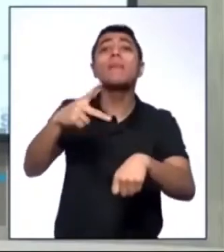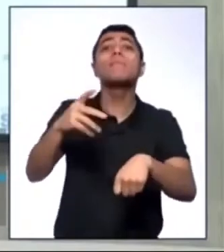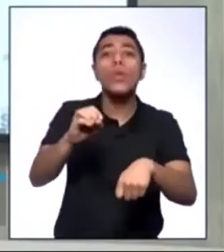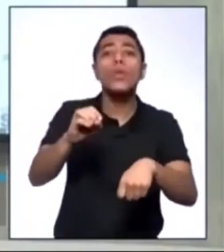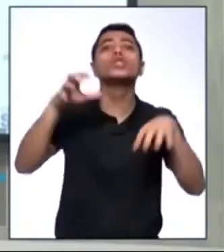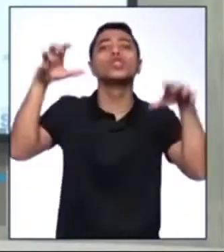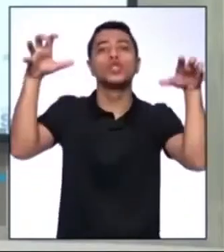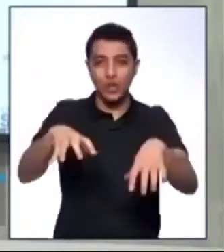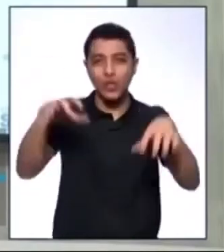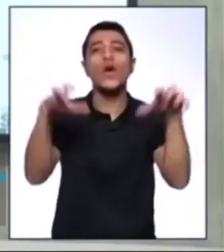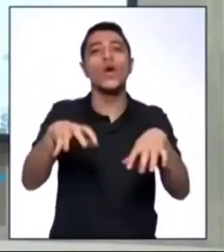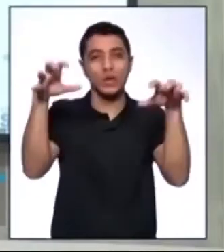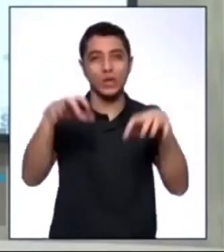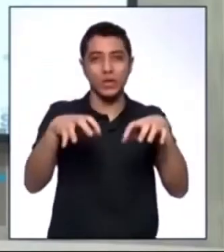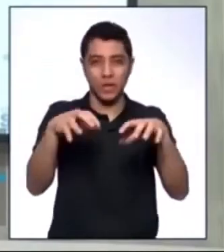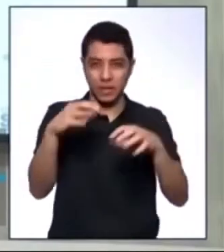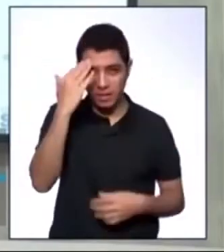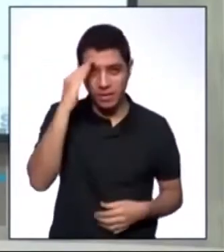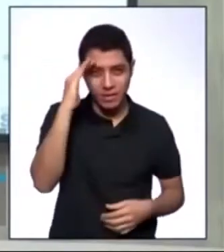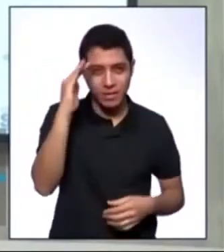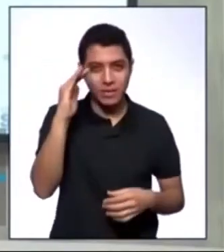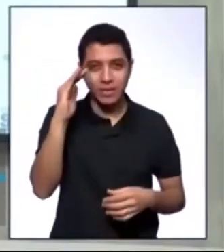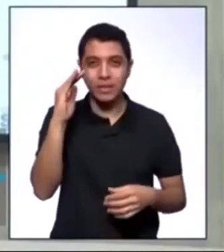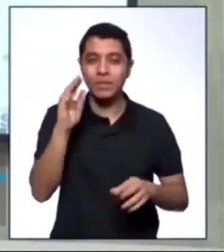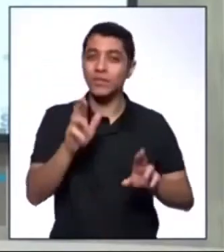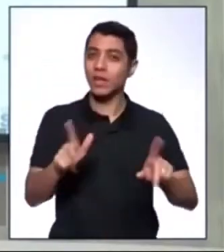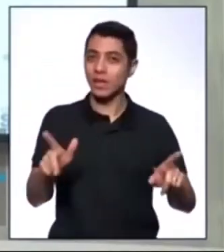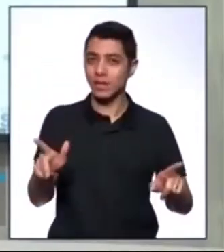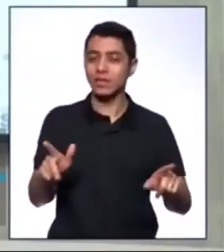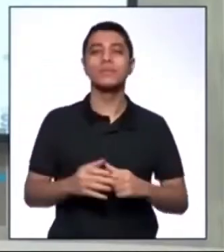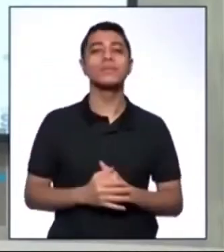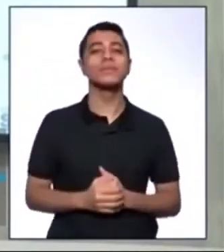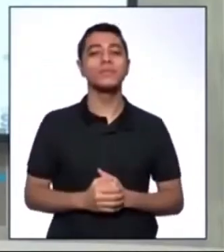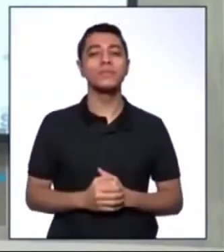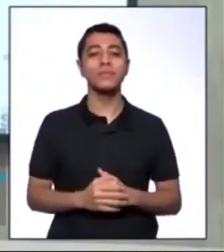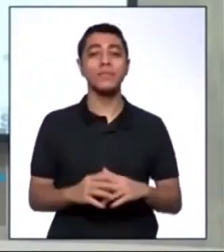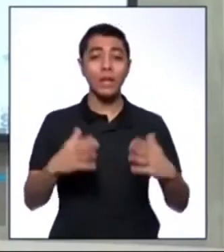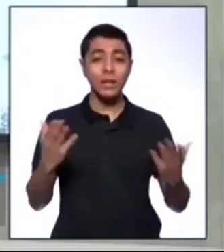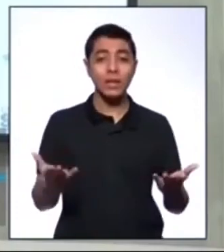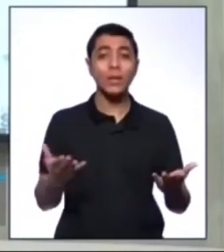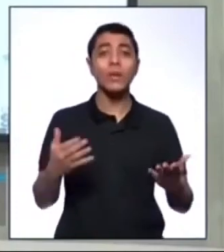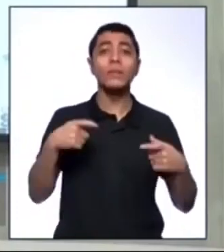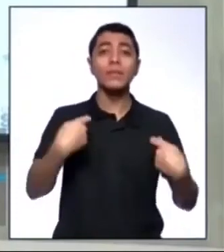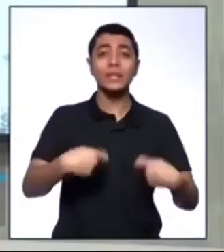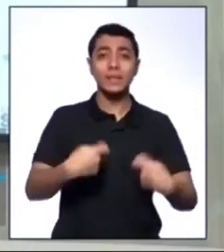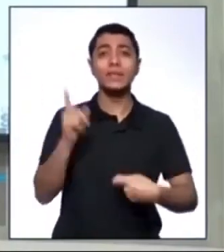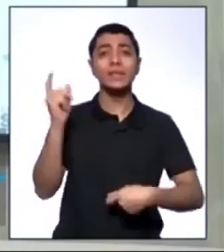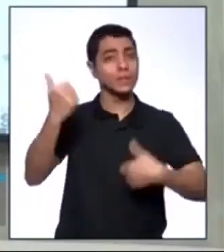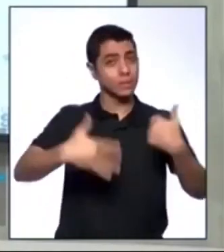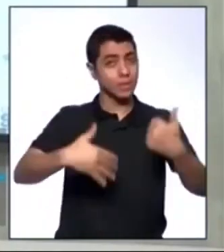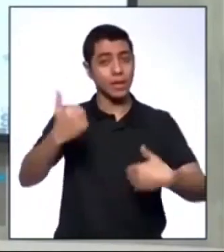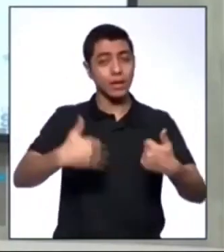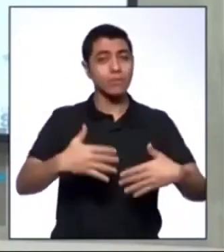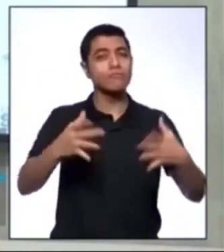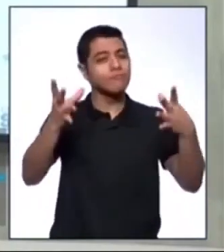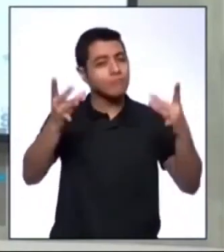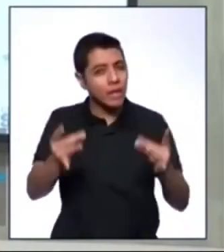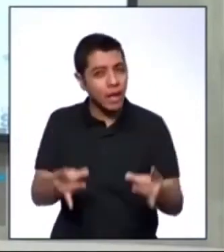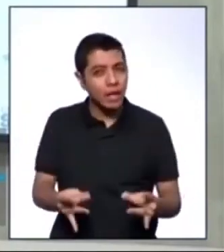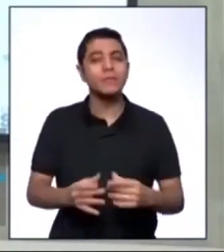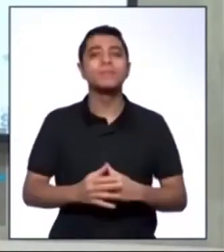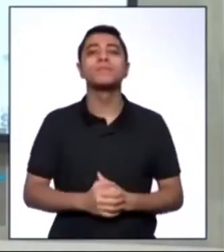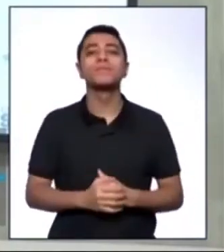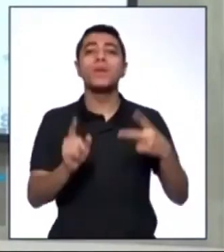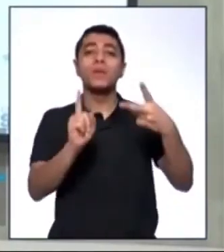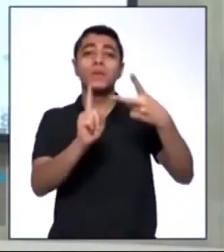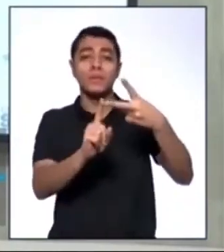discutido com profundidade, galera. Elementos do clima, ou elementos climáticos. O que a gente chama de